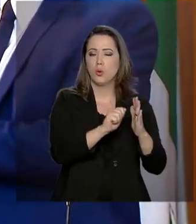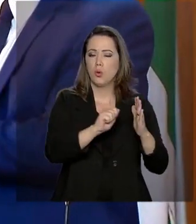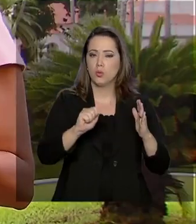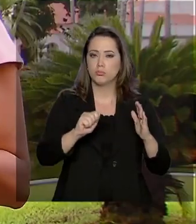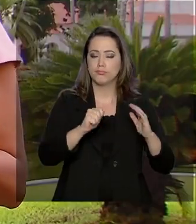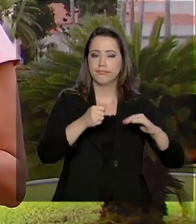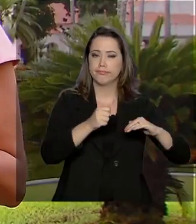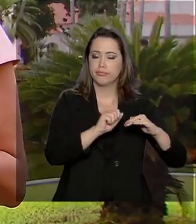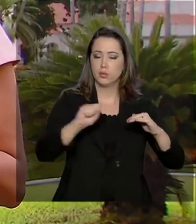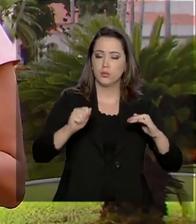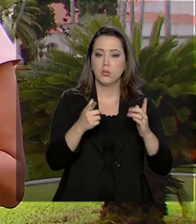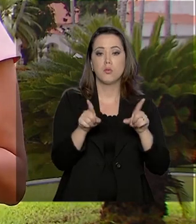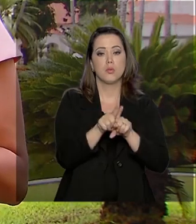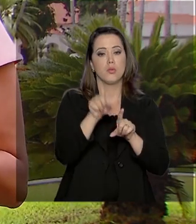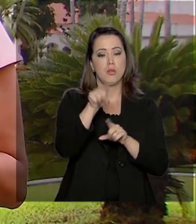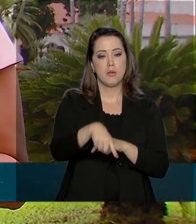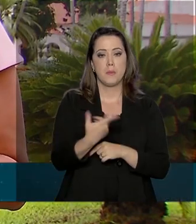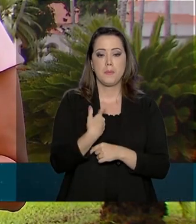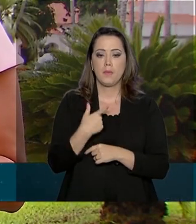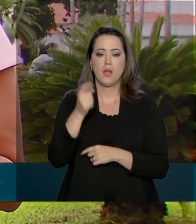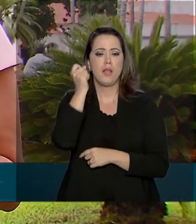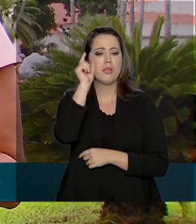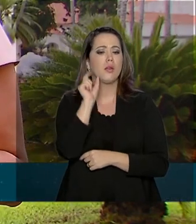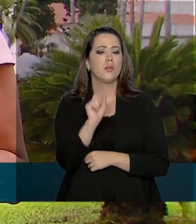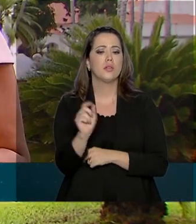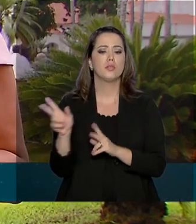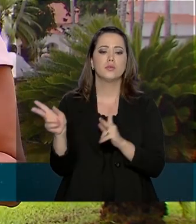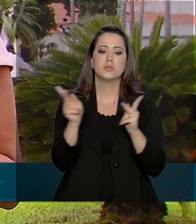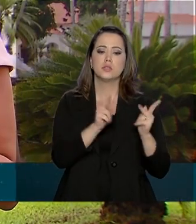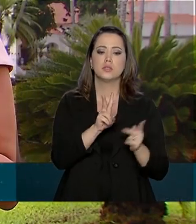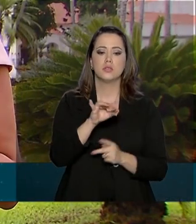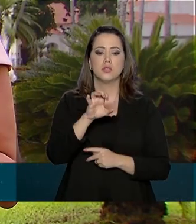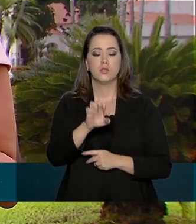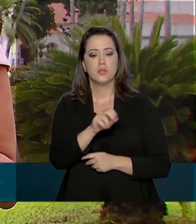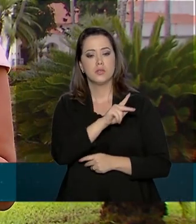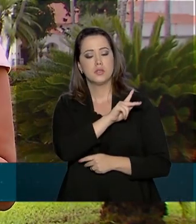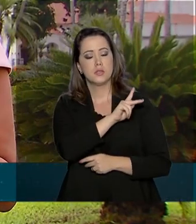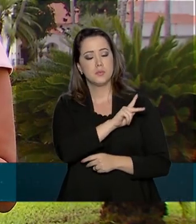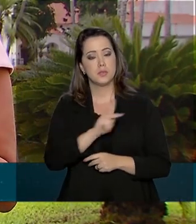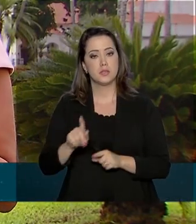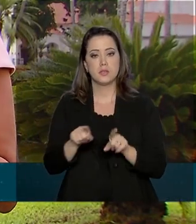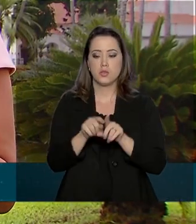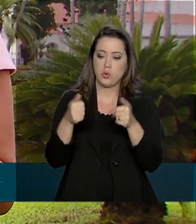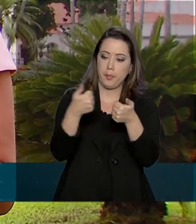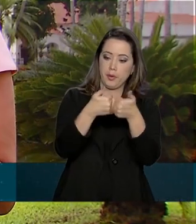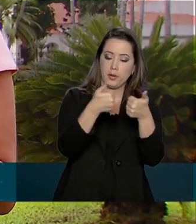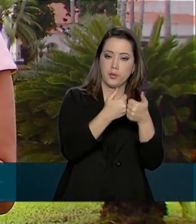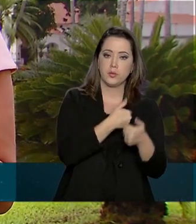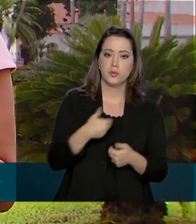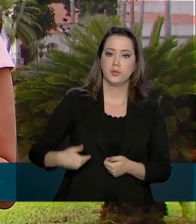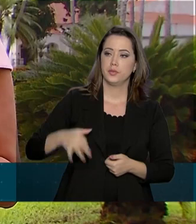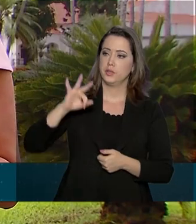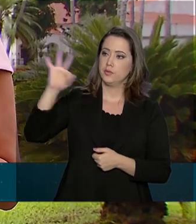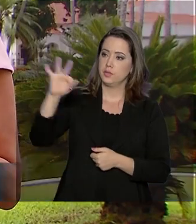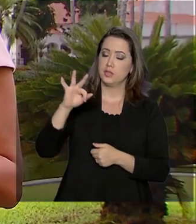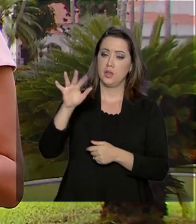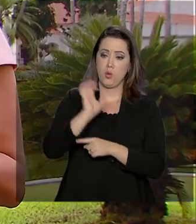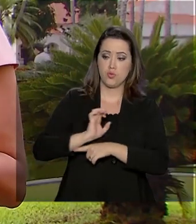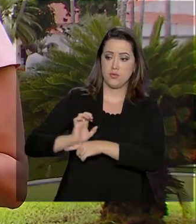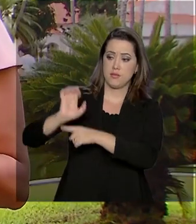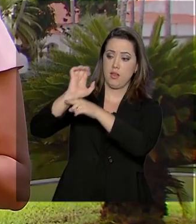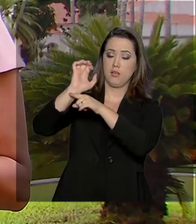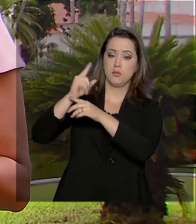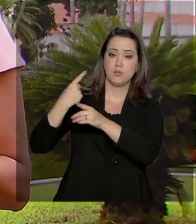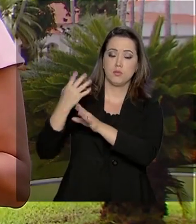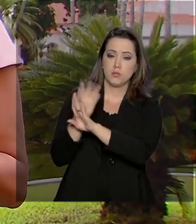a ideia com essas visitas do vice-presidente é aproximar o governo federal de estados e municípios e